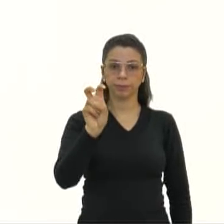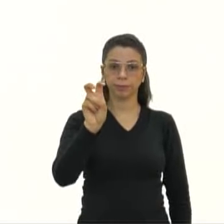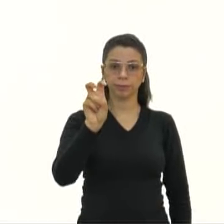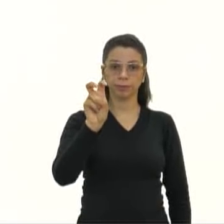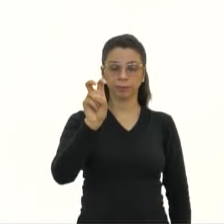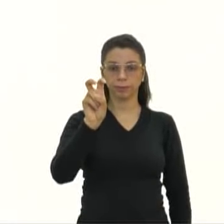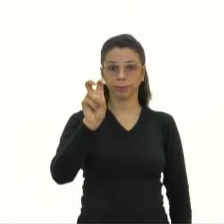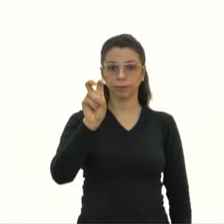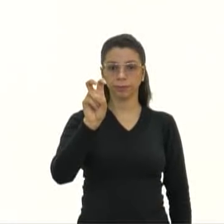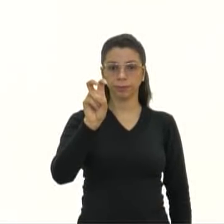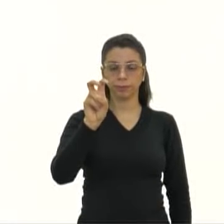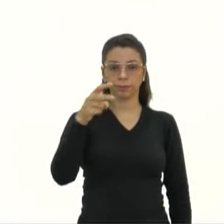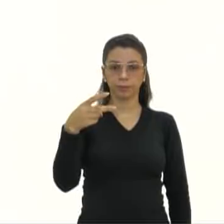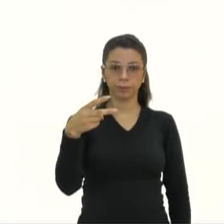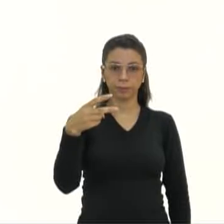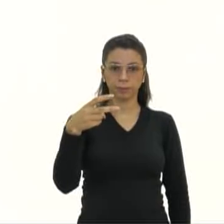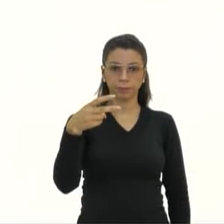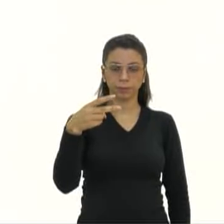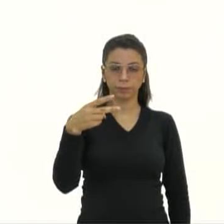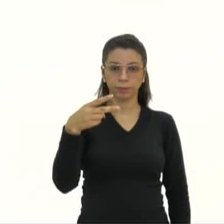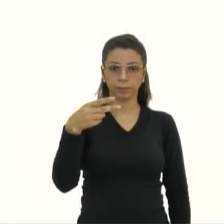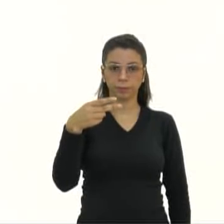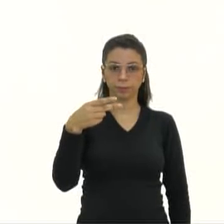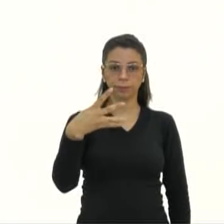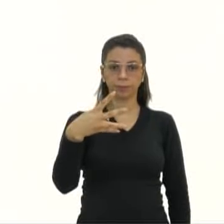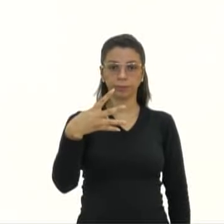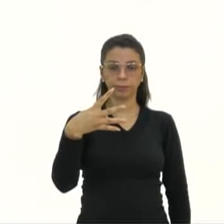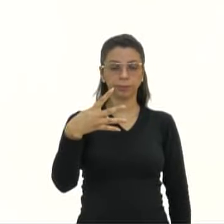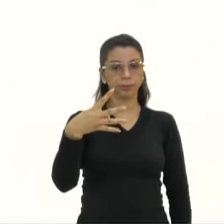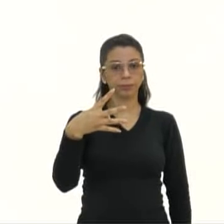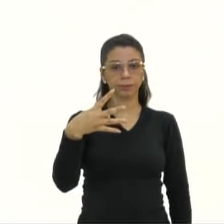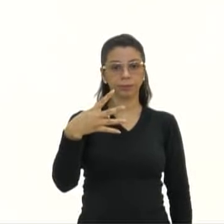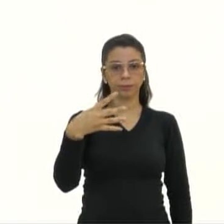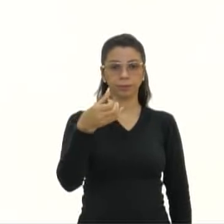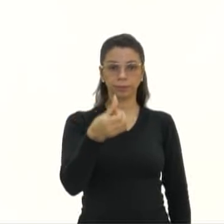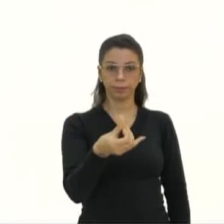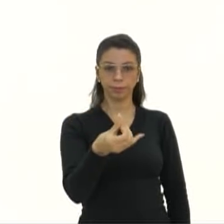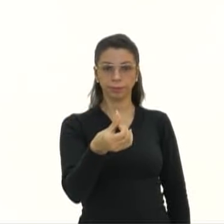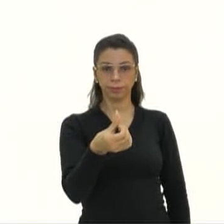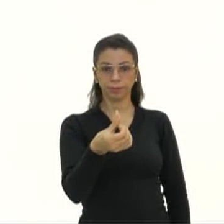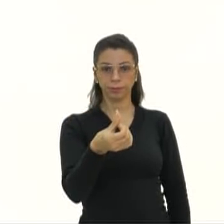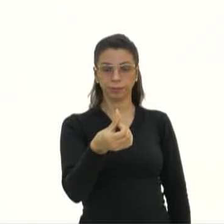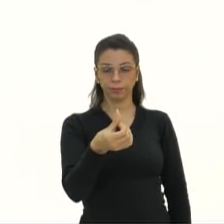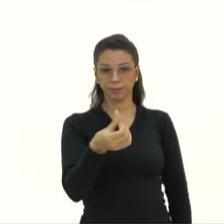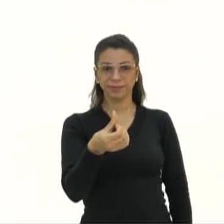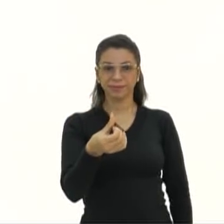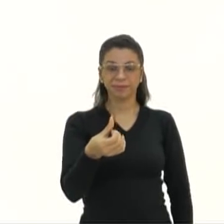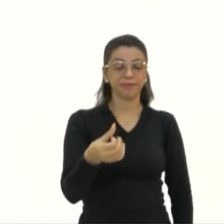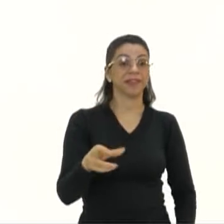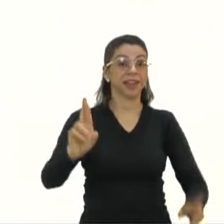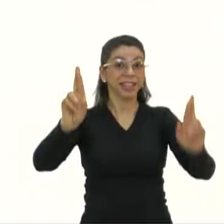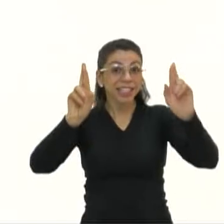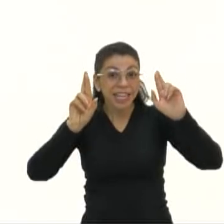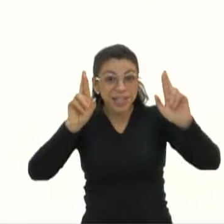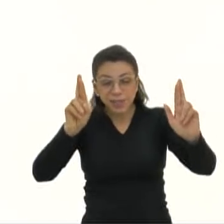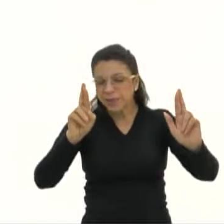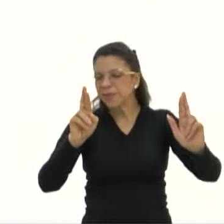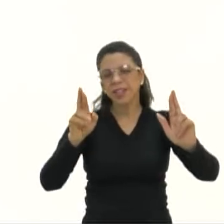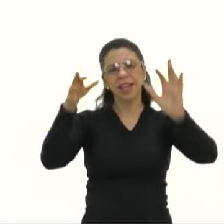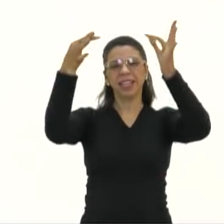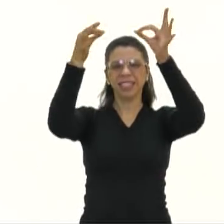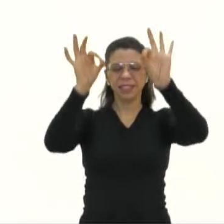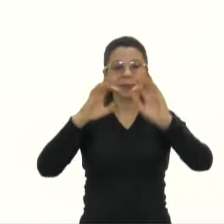5, 2, 4 e 6. Aposto que vocês tiraram de letra